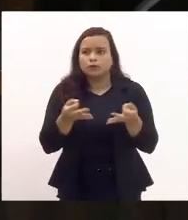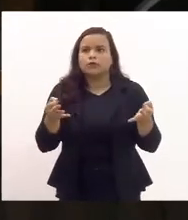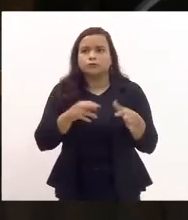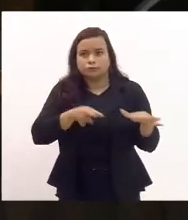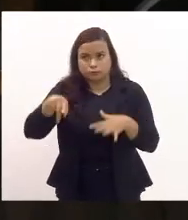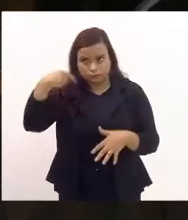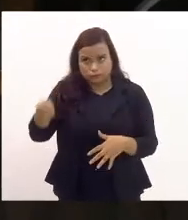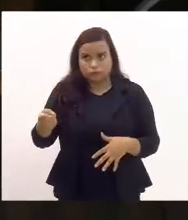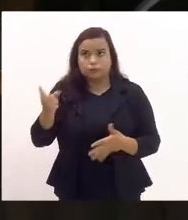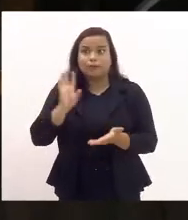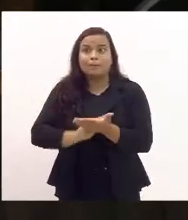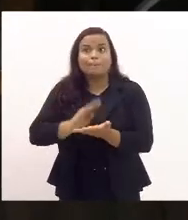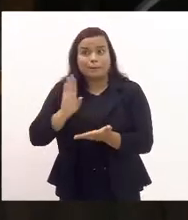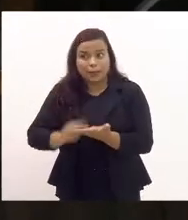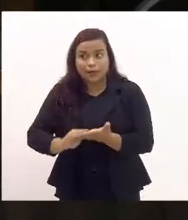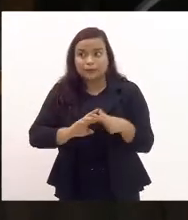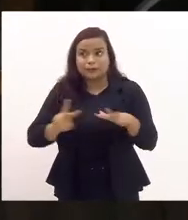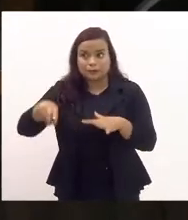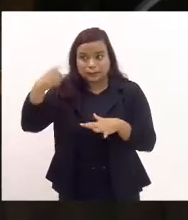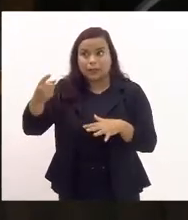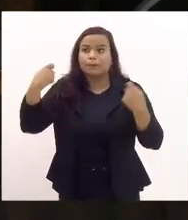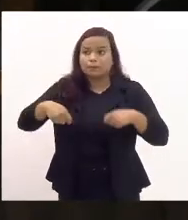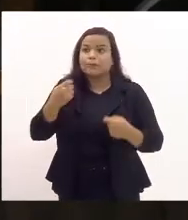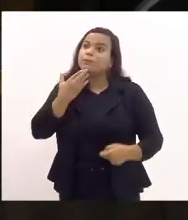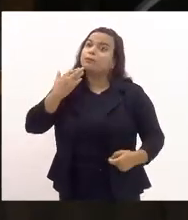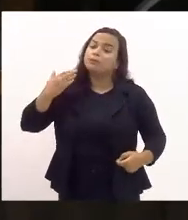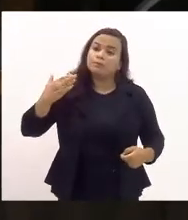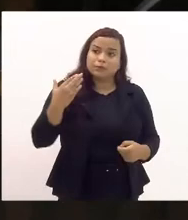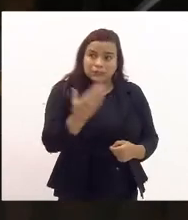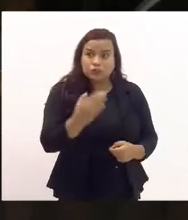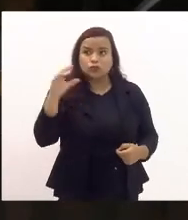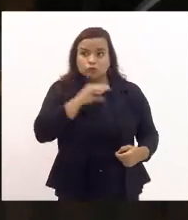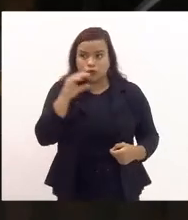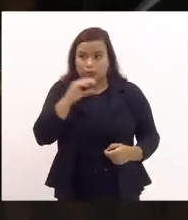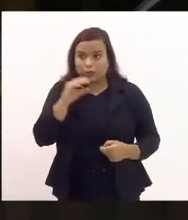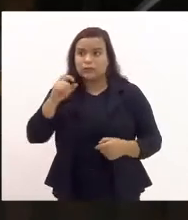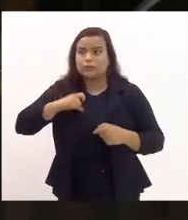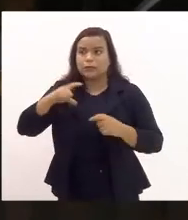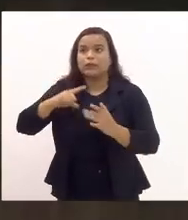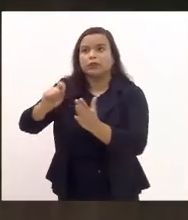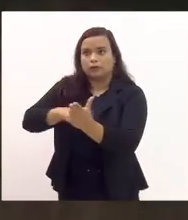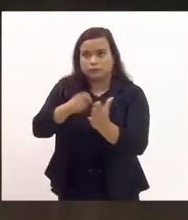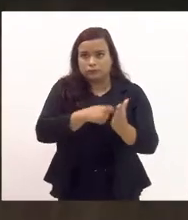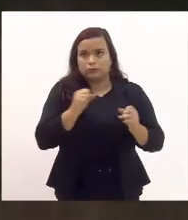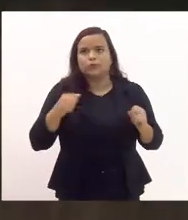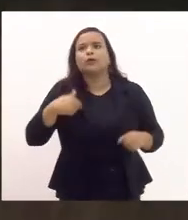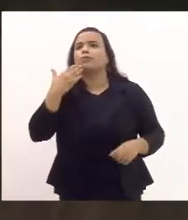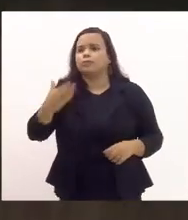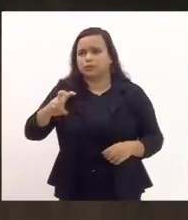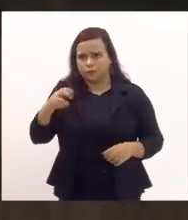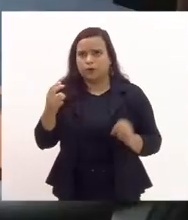estar na pauta a outra semana tem que pedir ausência e colher as assinaturas